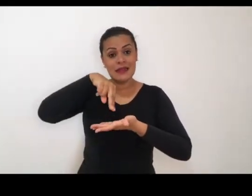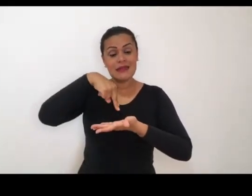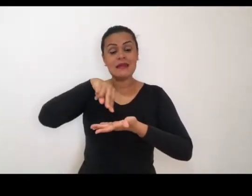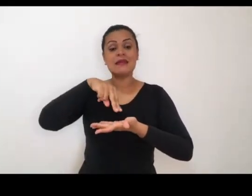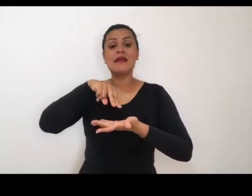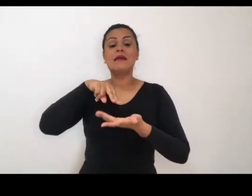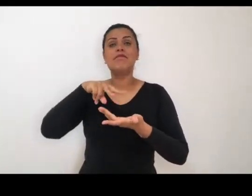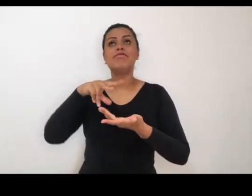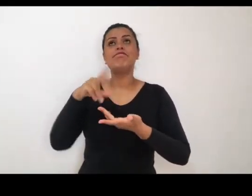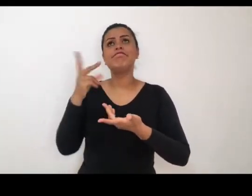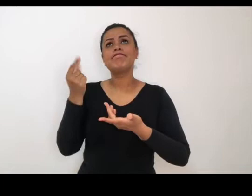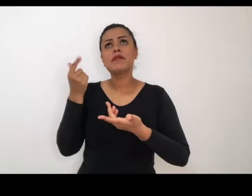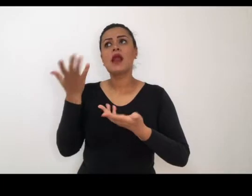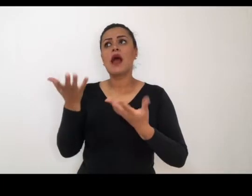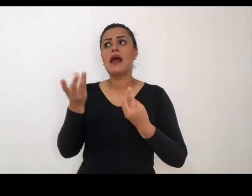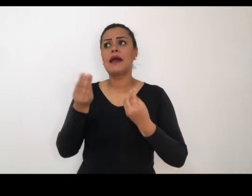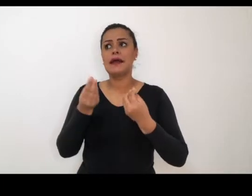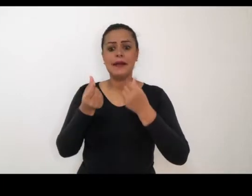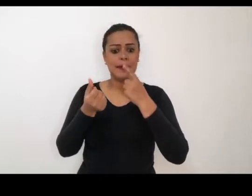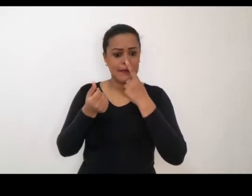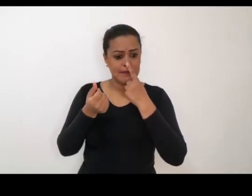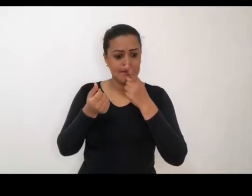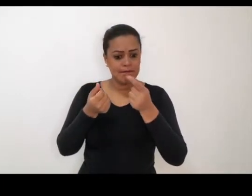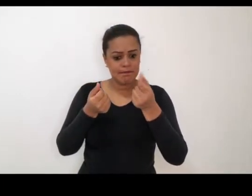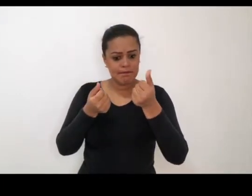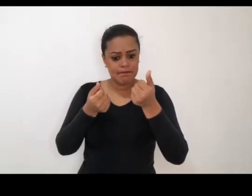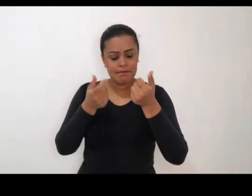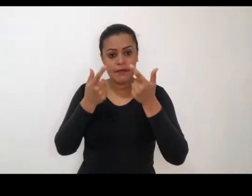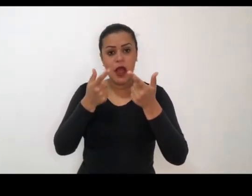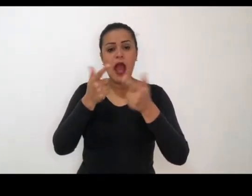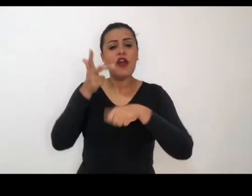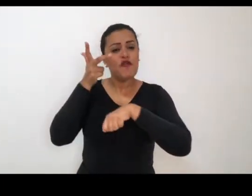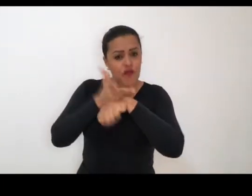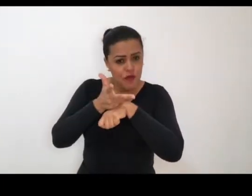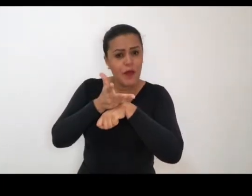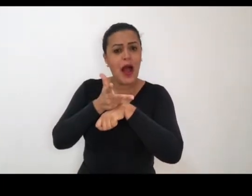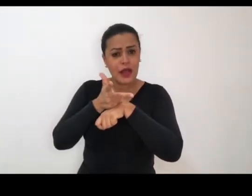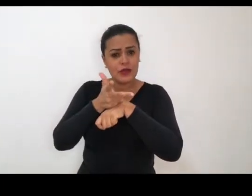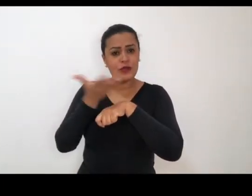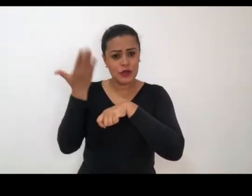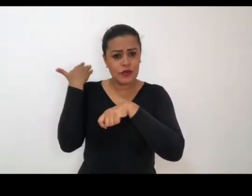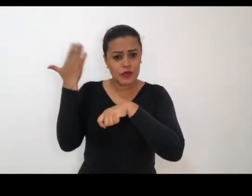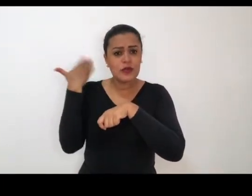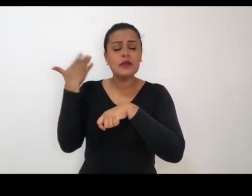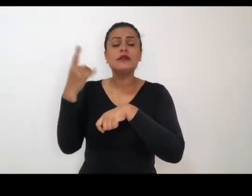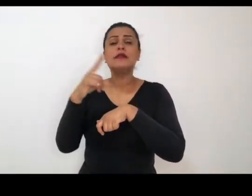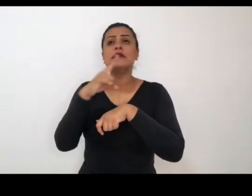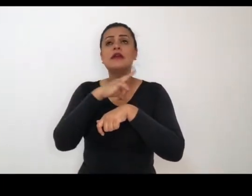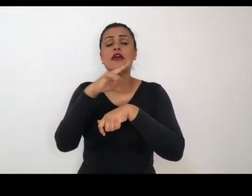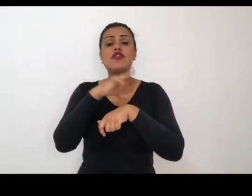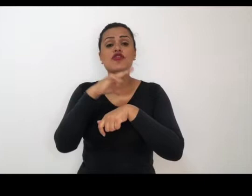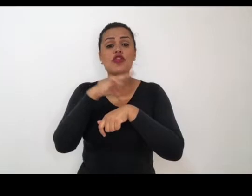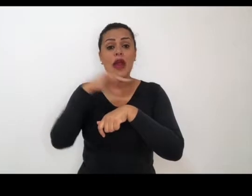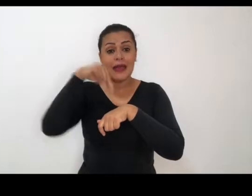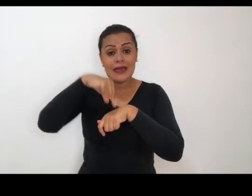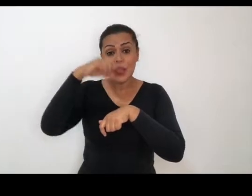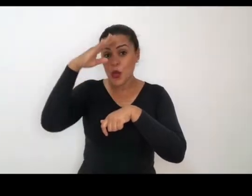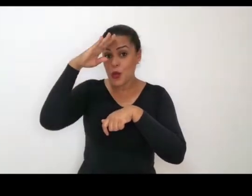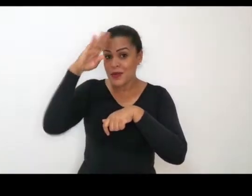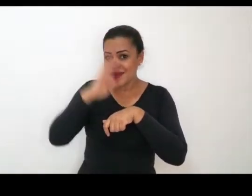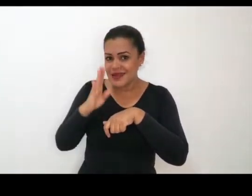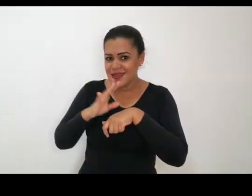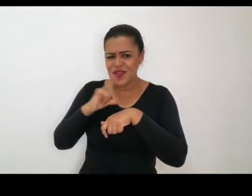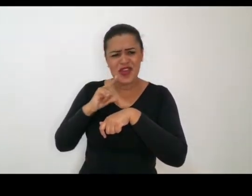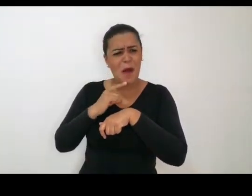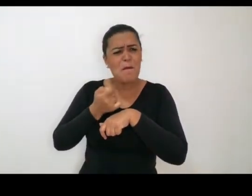eram filmados, que a gente tinha no Brasil. Tinham poucas obras de videodança. As primeiras obras que